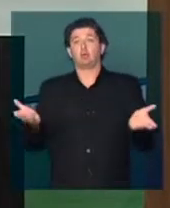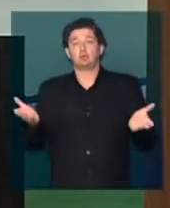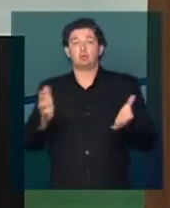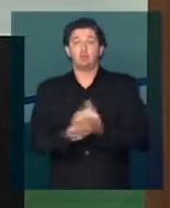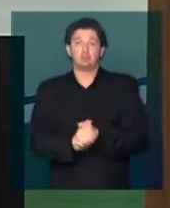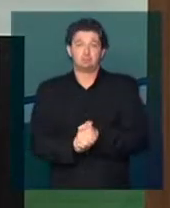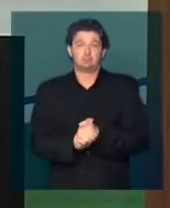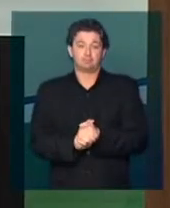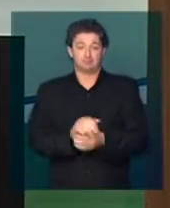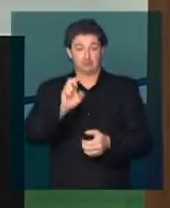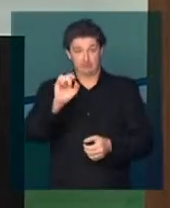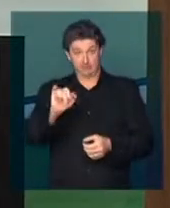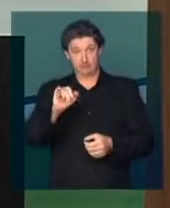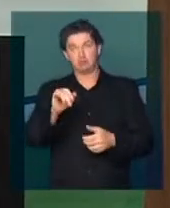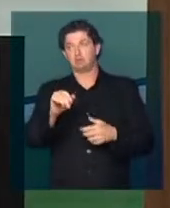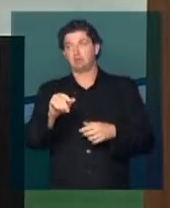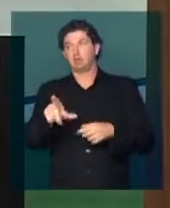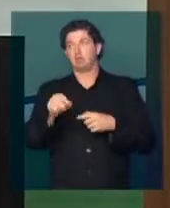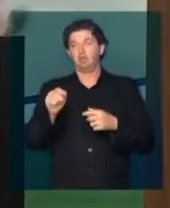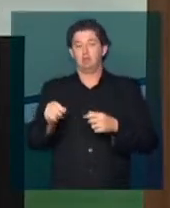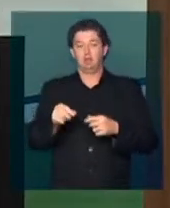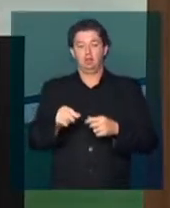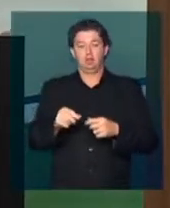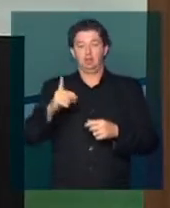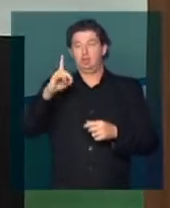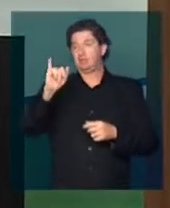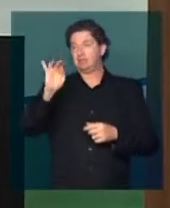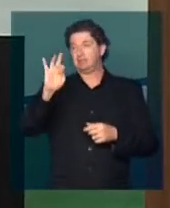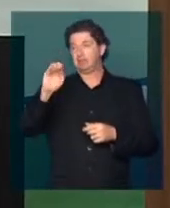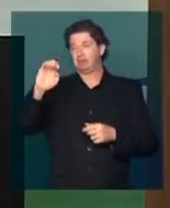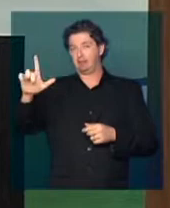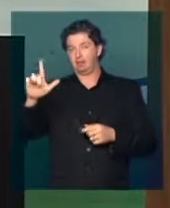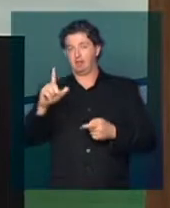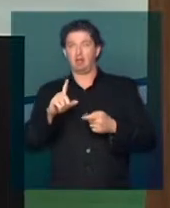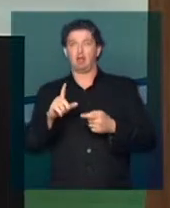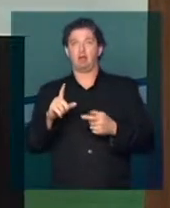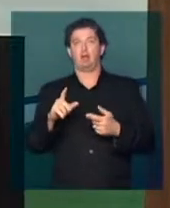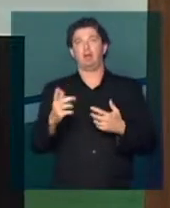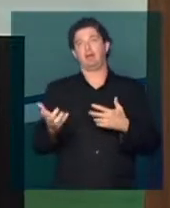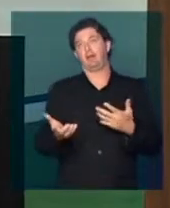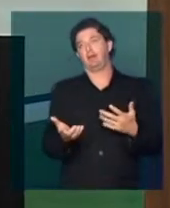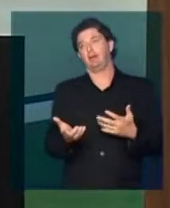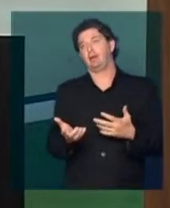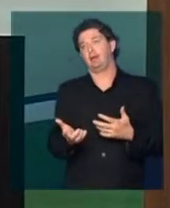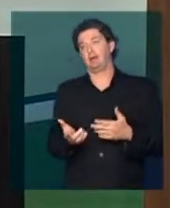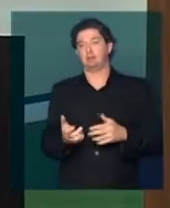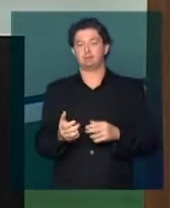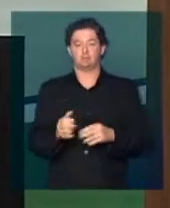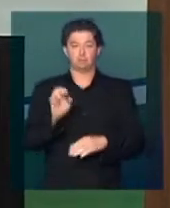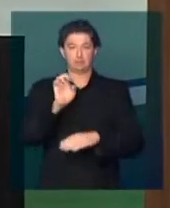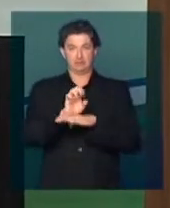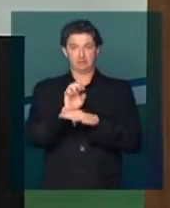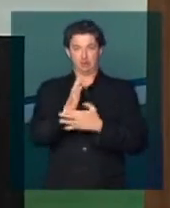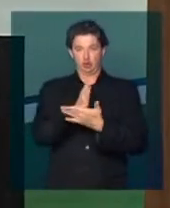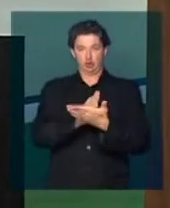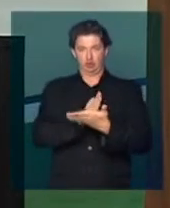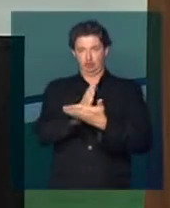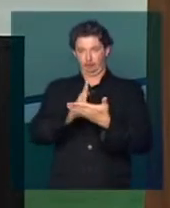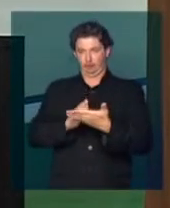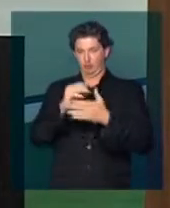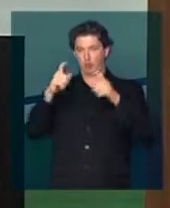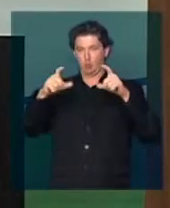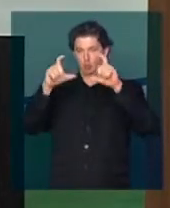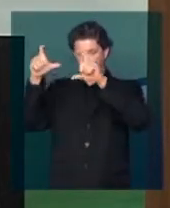está. Se você vai adotar o chamado distrital, em que o Estado é dividido em vários